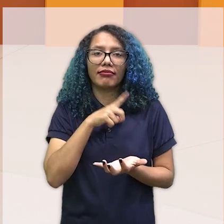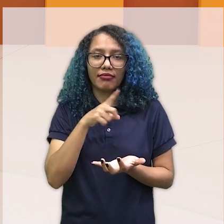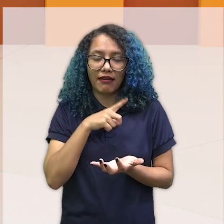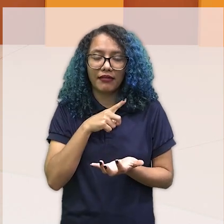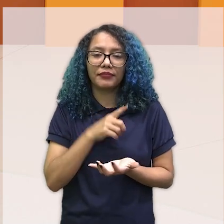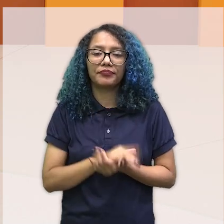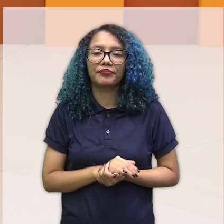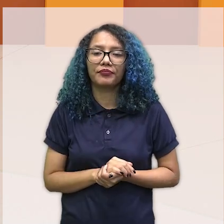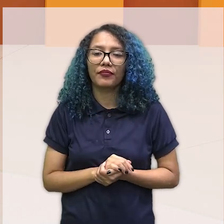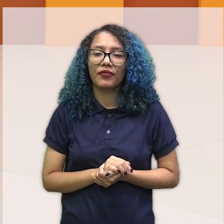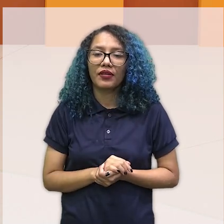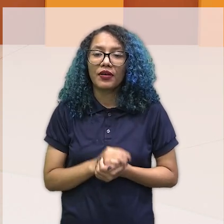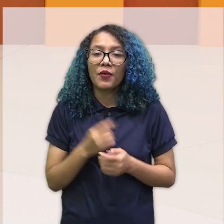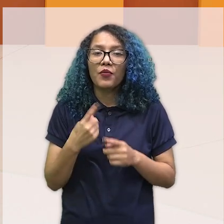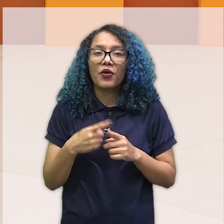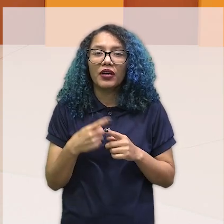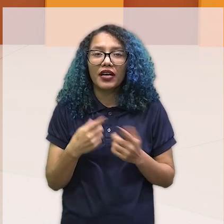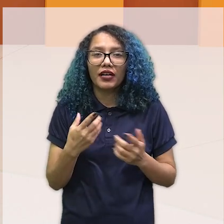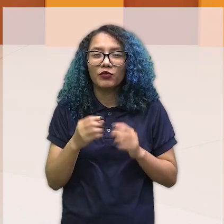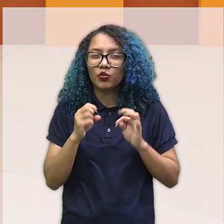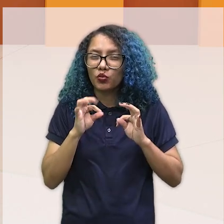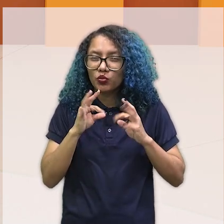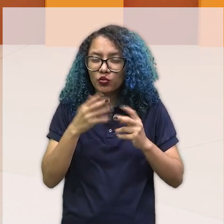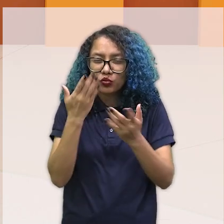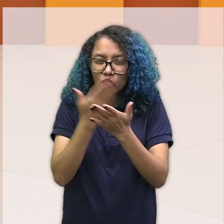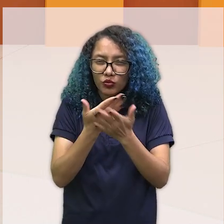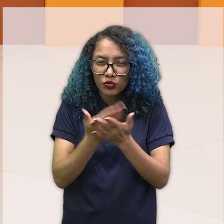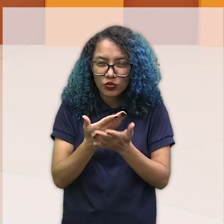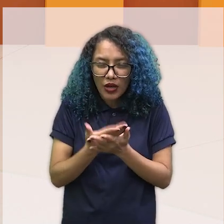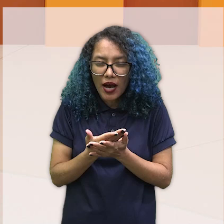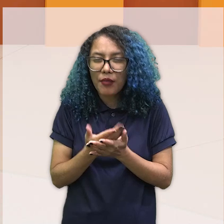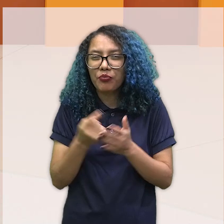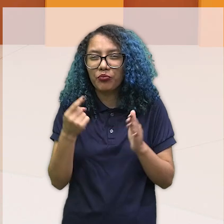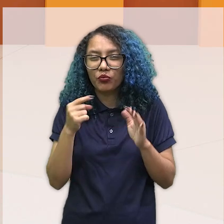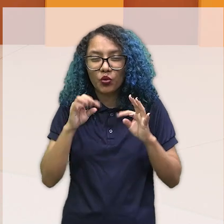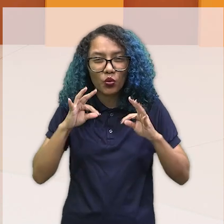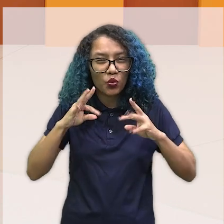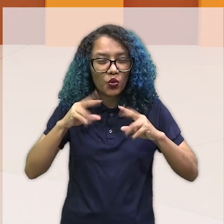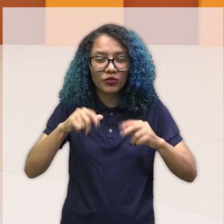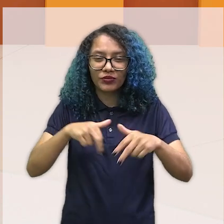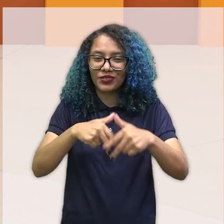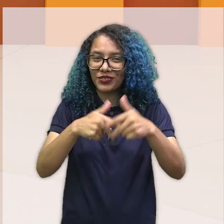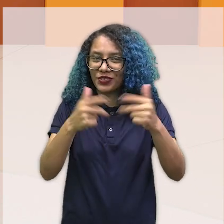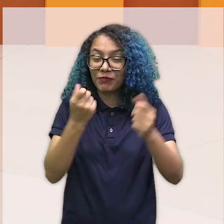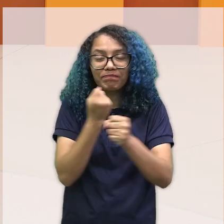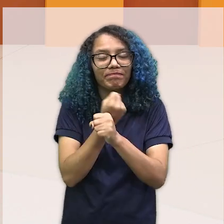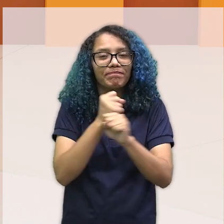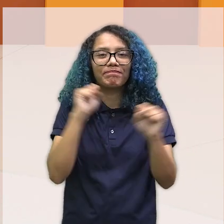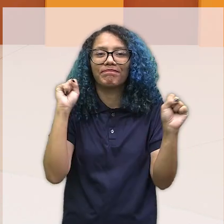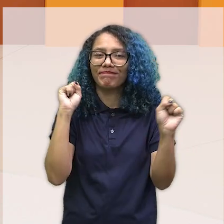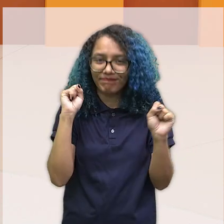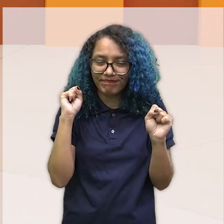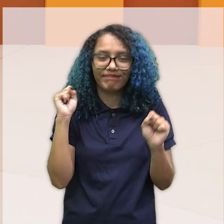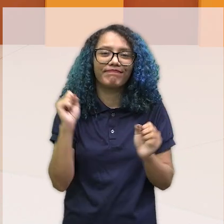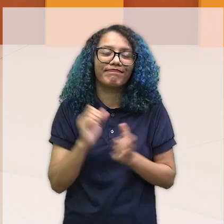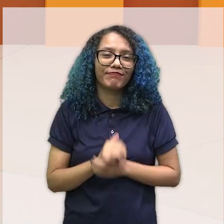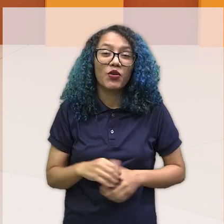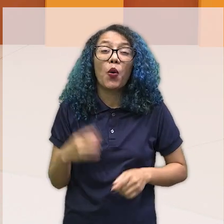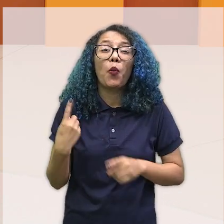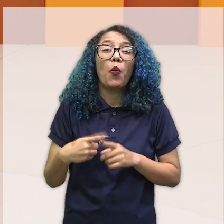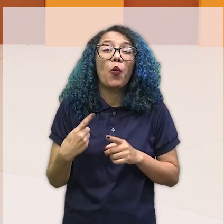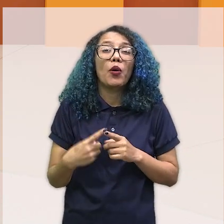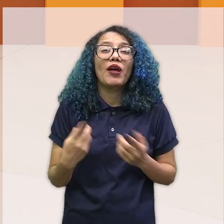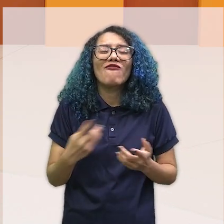até a gente estudar tudo, não é possível, né, estudar todas as etnias que existem no planeta, porque